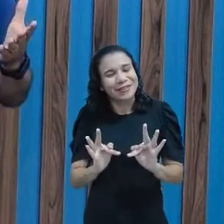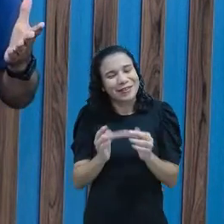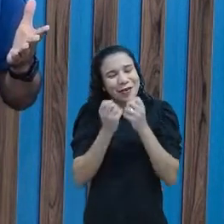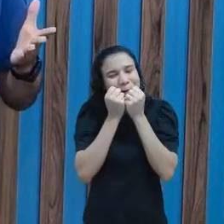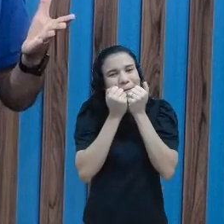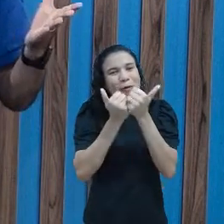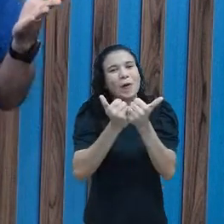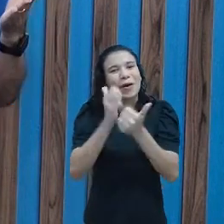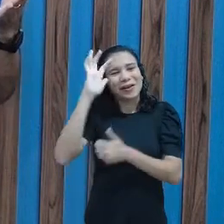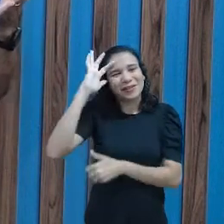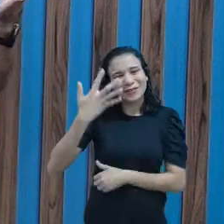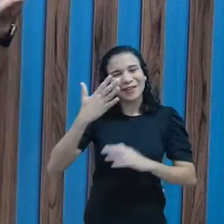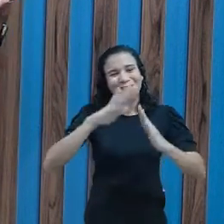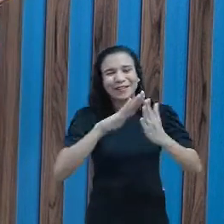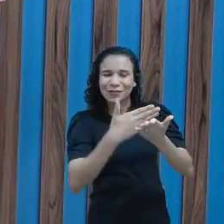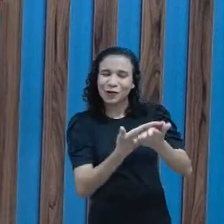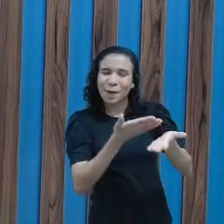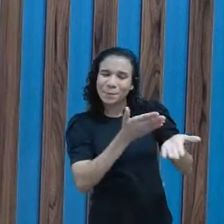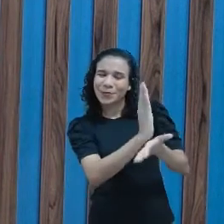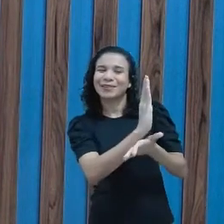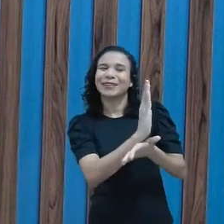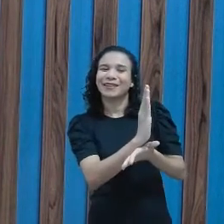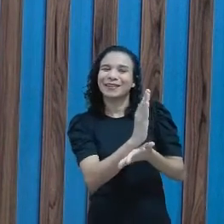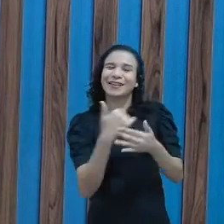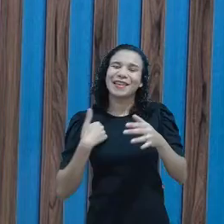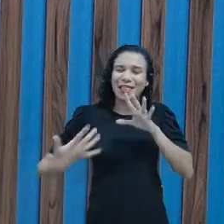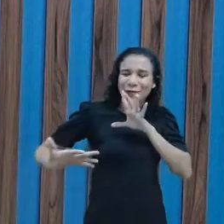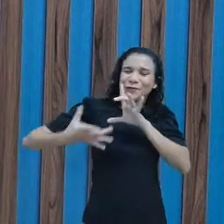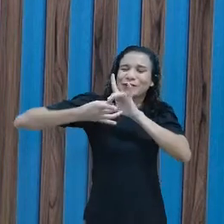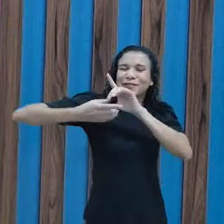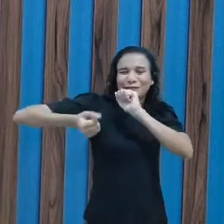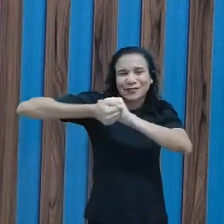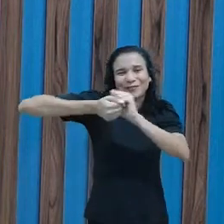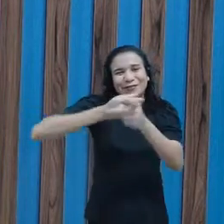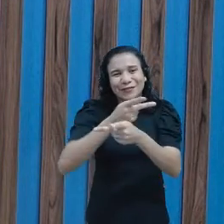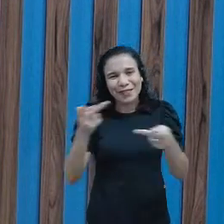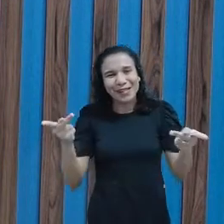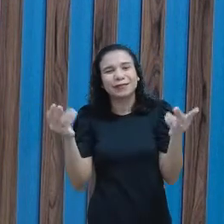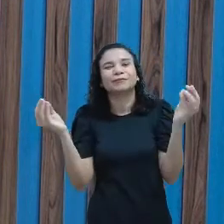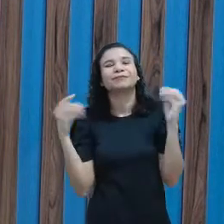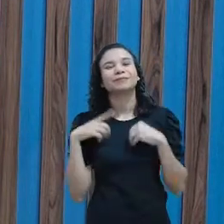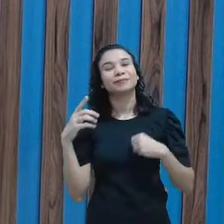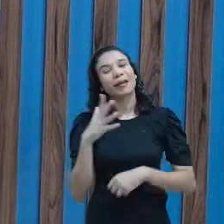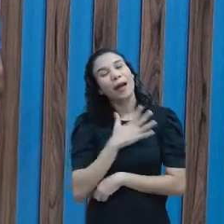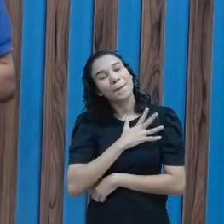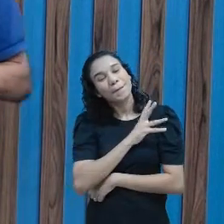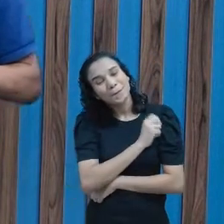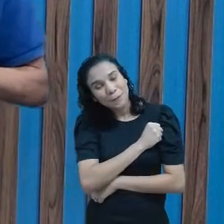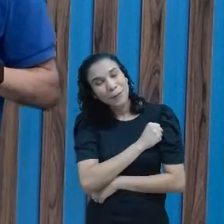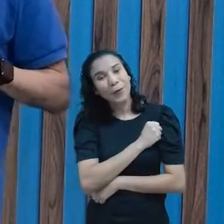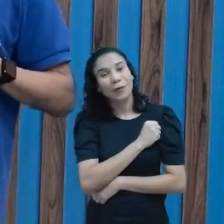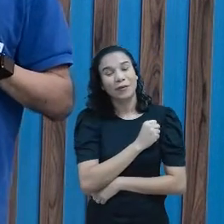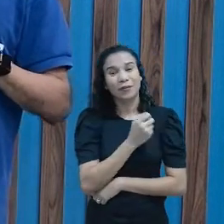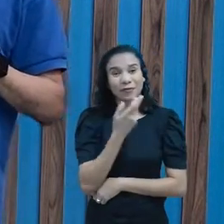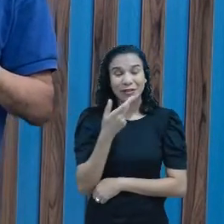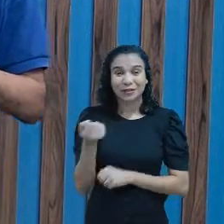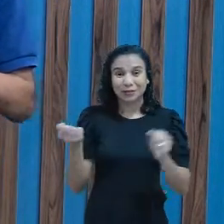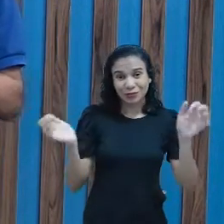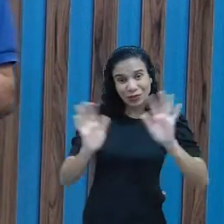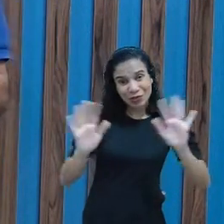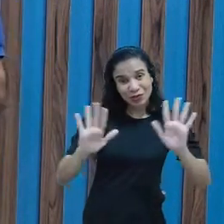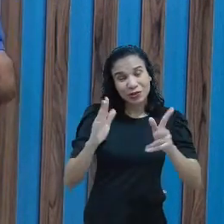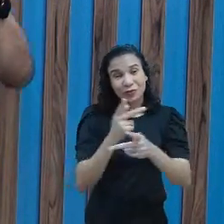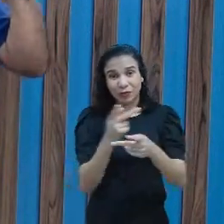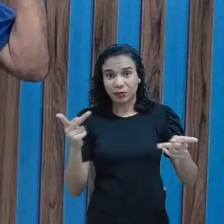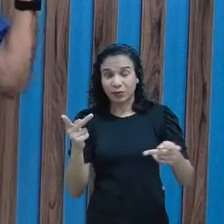dar bem também na escola, né? Ter aquela aprovação massa. E vou fazer parte disso com vocês, tá certo? Então, meus amores, eu vou me despedir de vocês